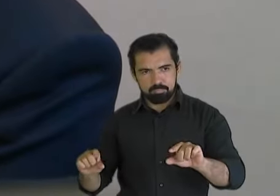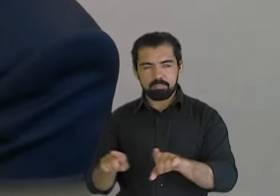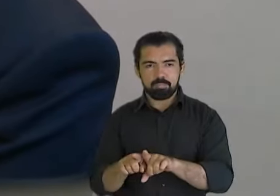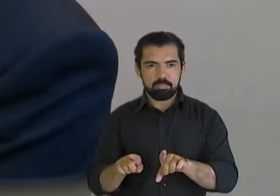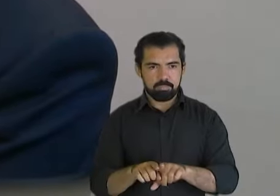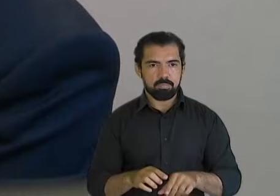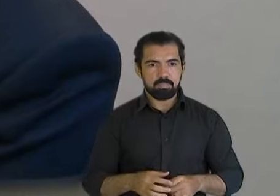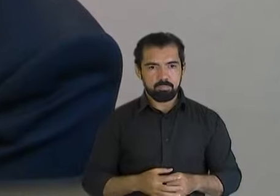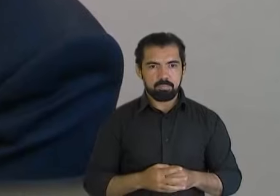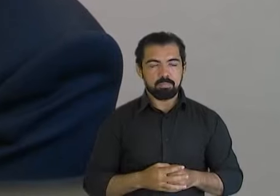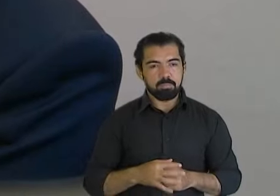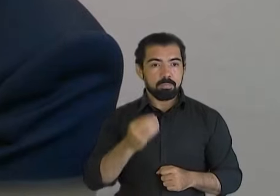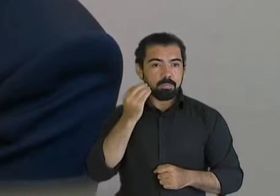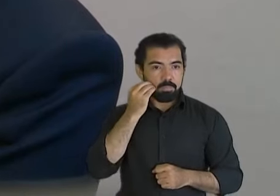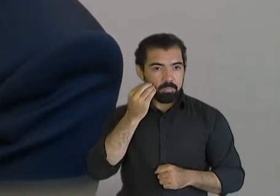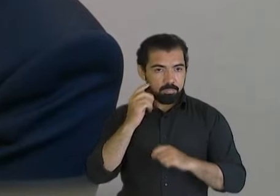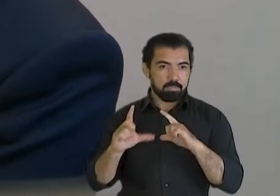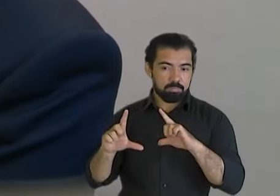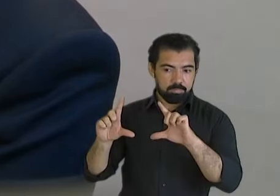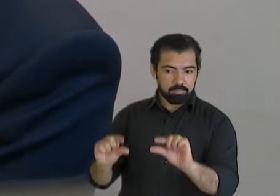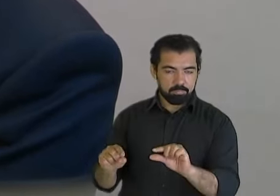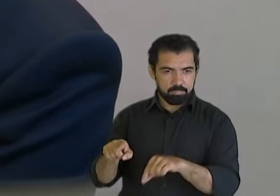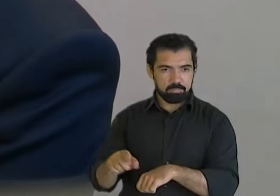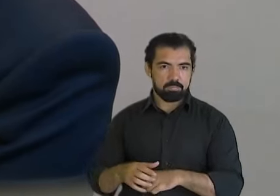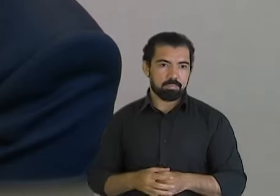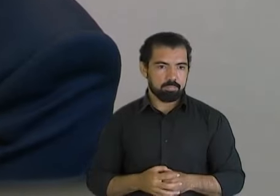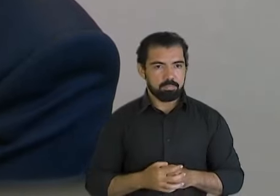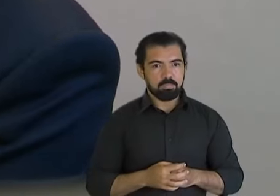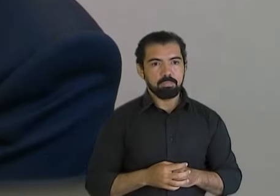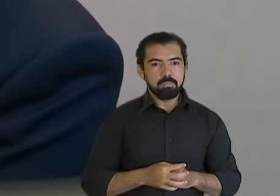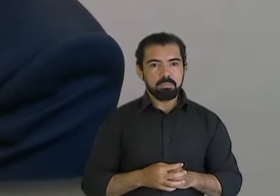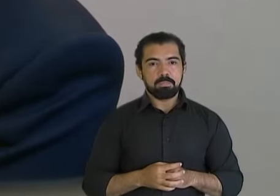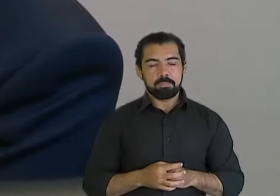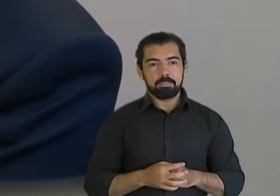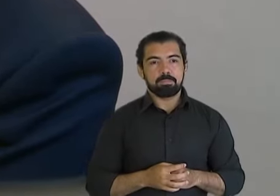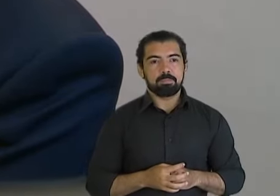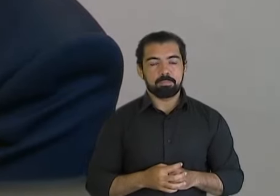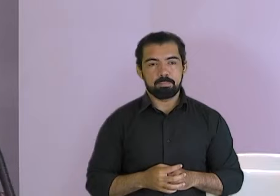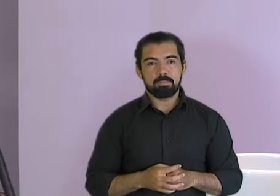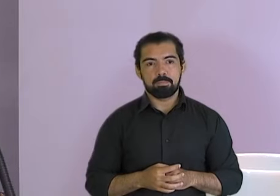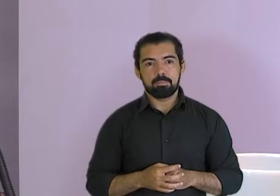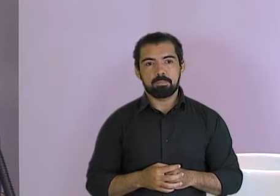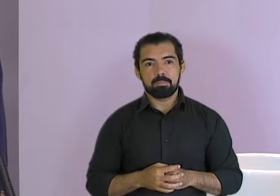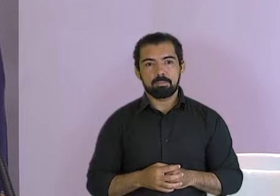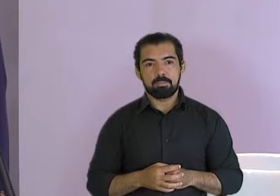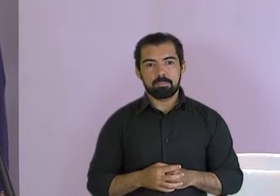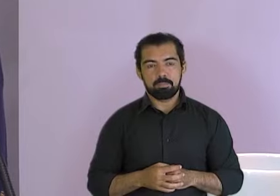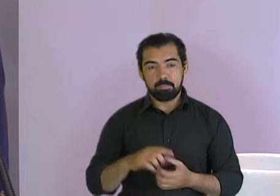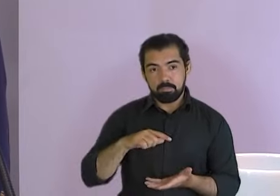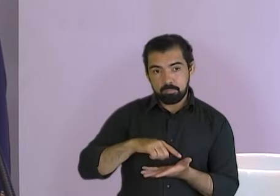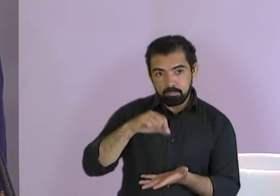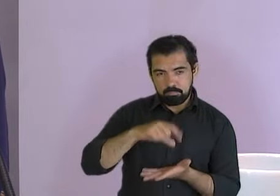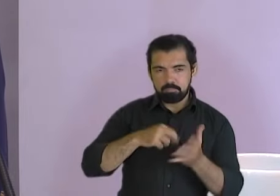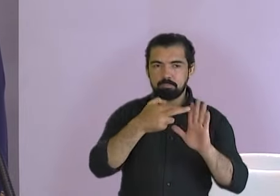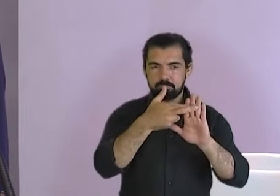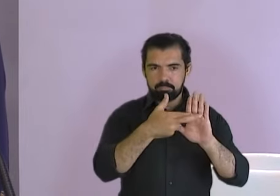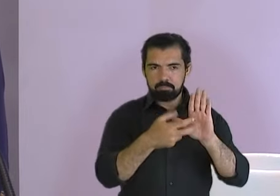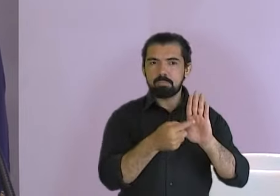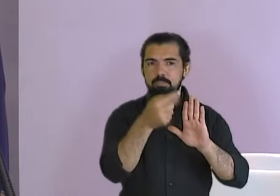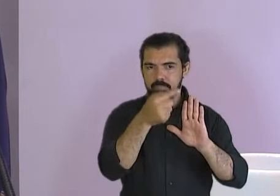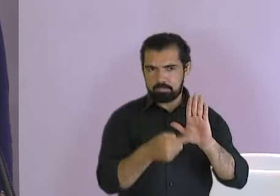aí, tentando pelo menos a prática, né, desses jogos e dessas... Os jogos regulamentados, esses sim podem